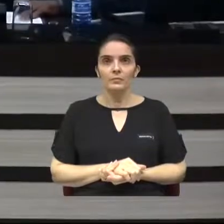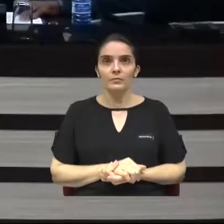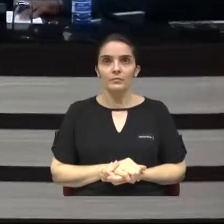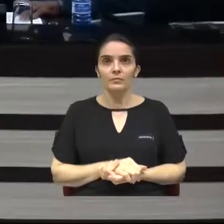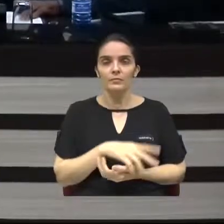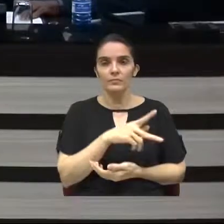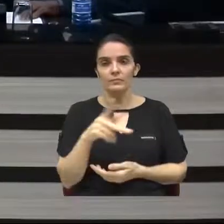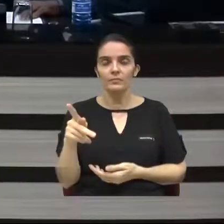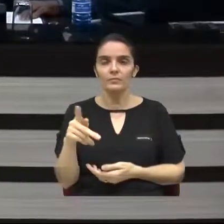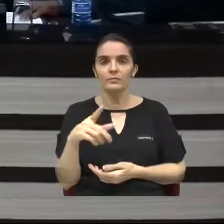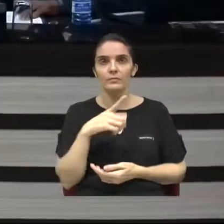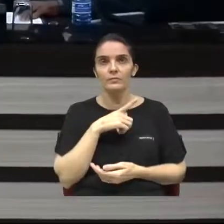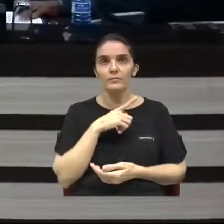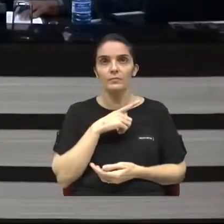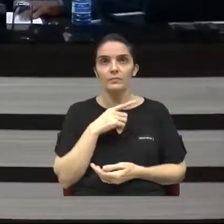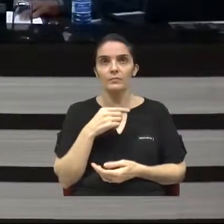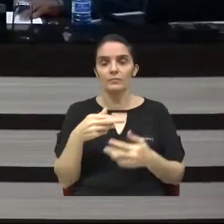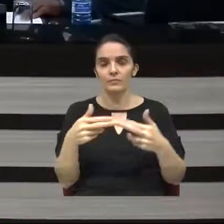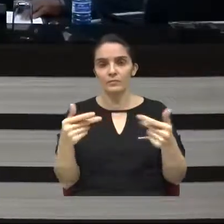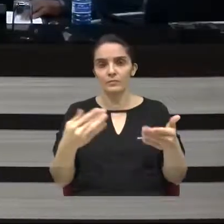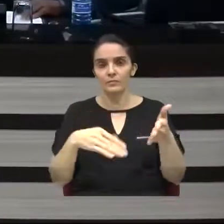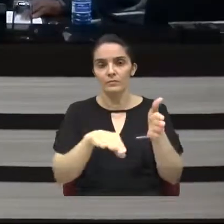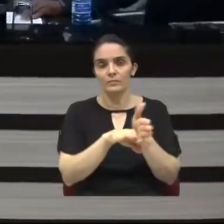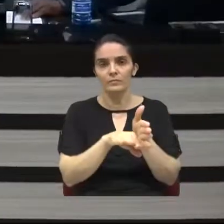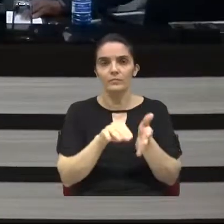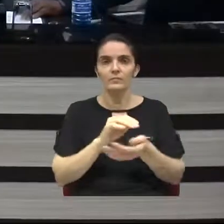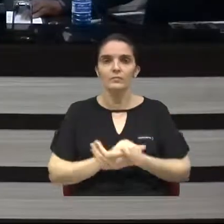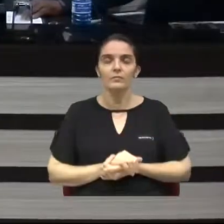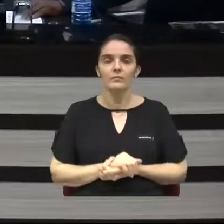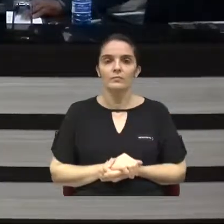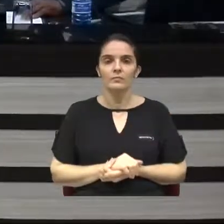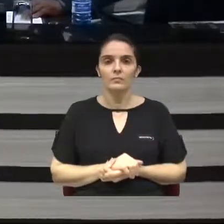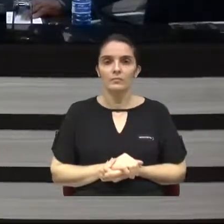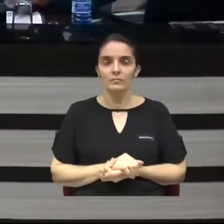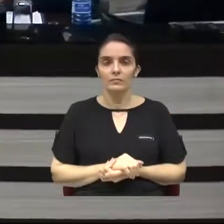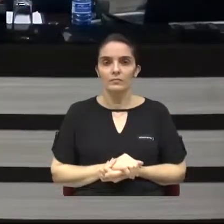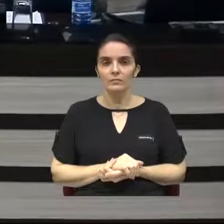existe matéria para ser lida. Eu quero discutir, presidente.